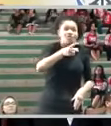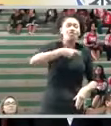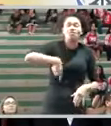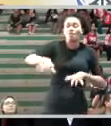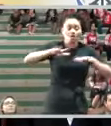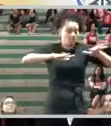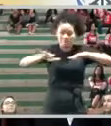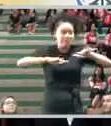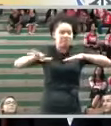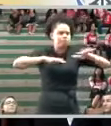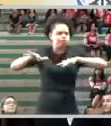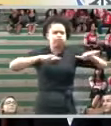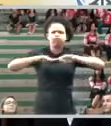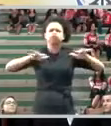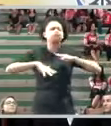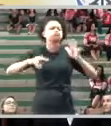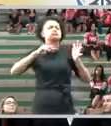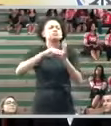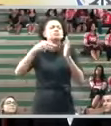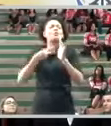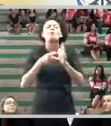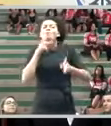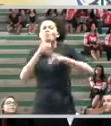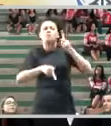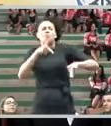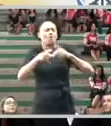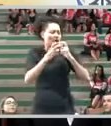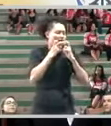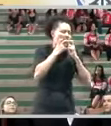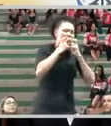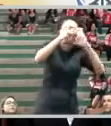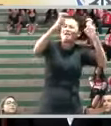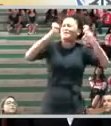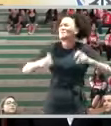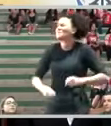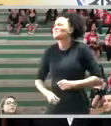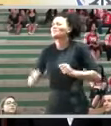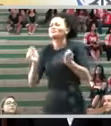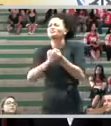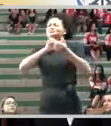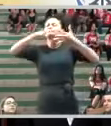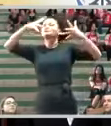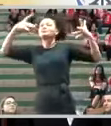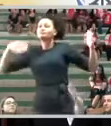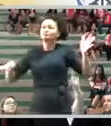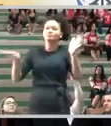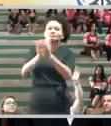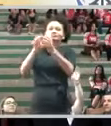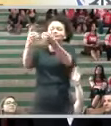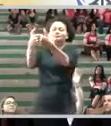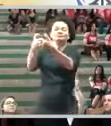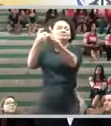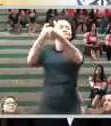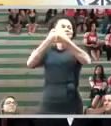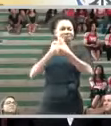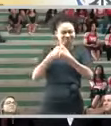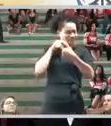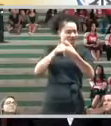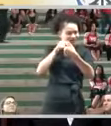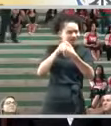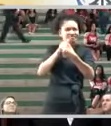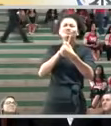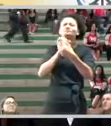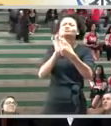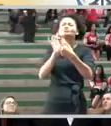terra tremeu. Ou seja, o povo gritava, o povo dava glória, a arca chegou, mas na verdade não era a arca,